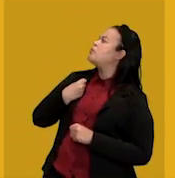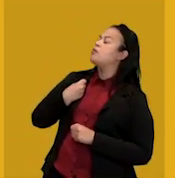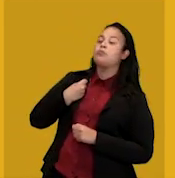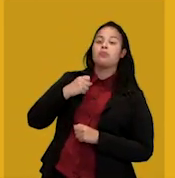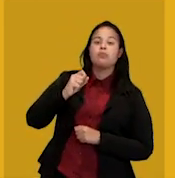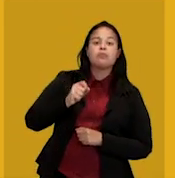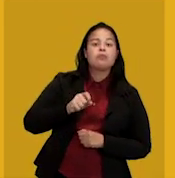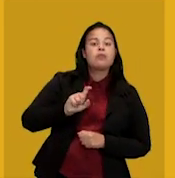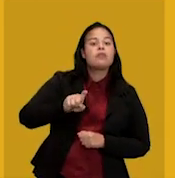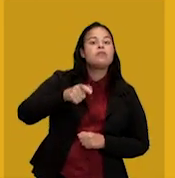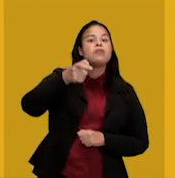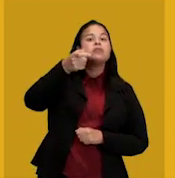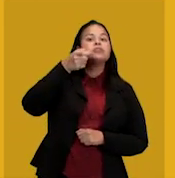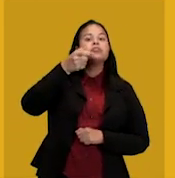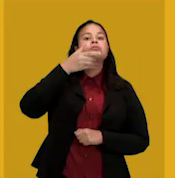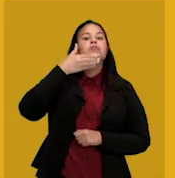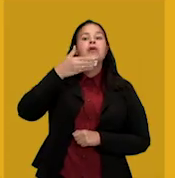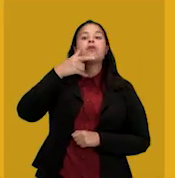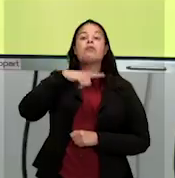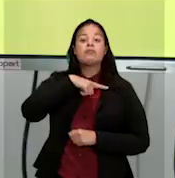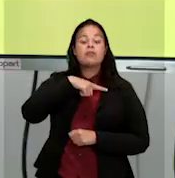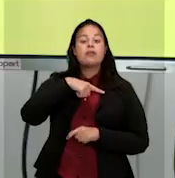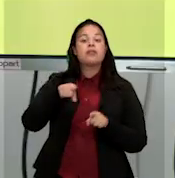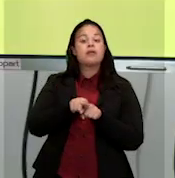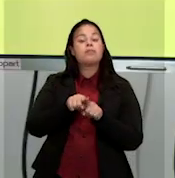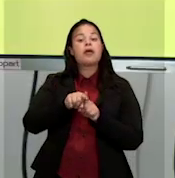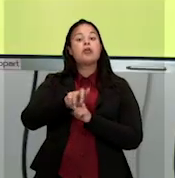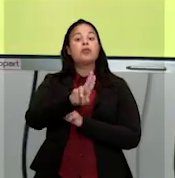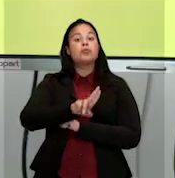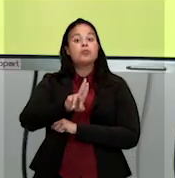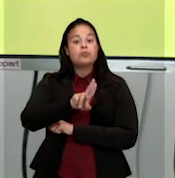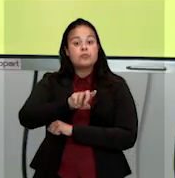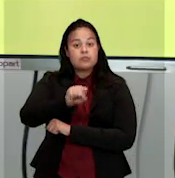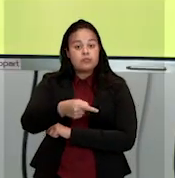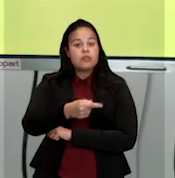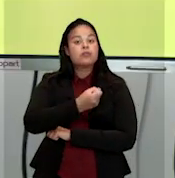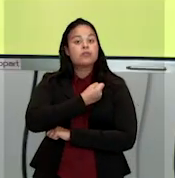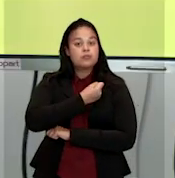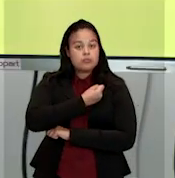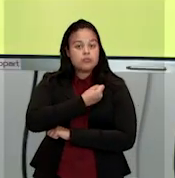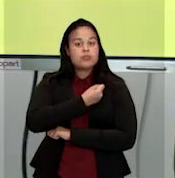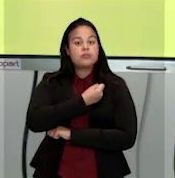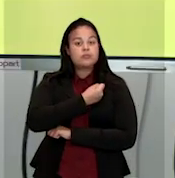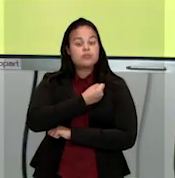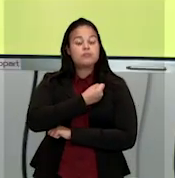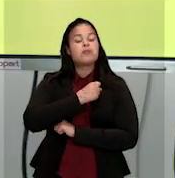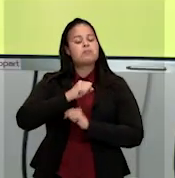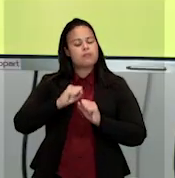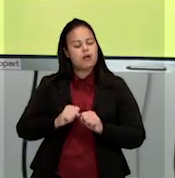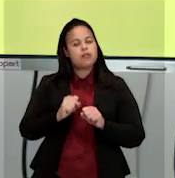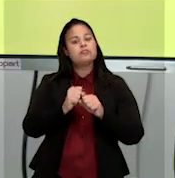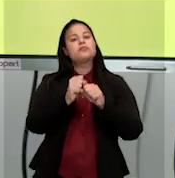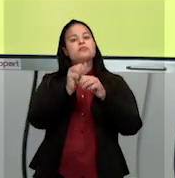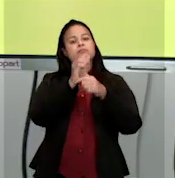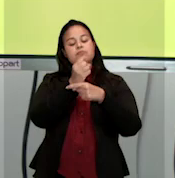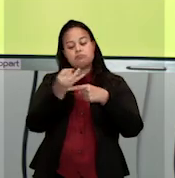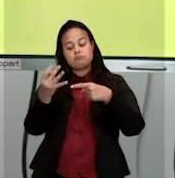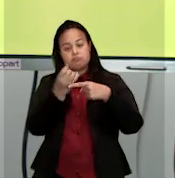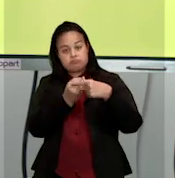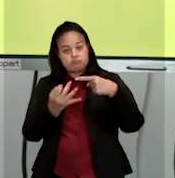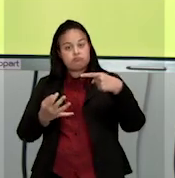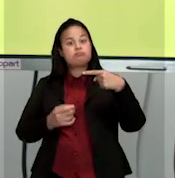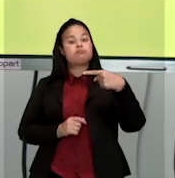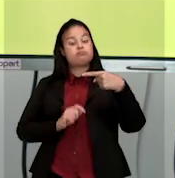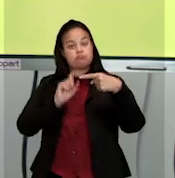x. Pode ser também um número decimal elevado a x. Pode ser uma fração